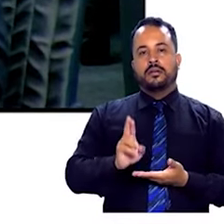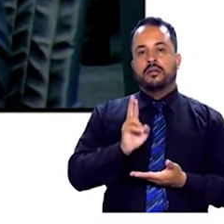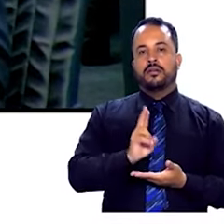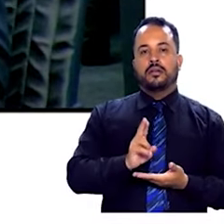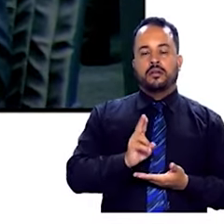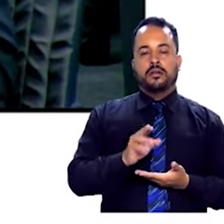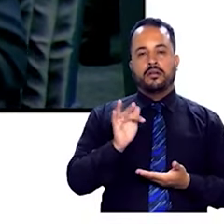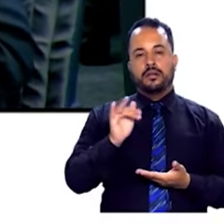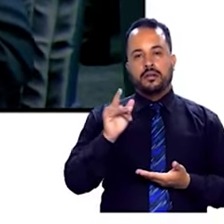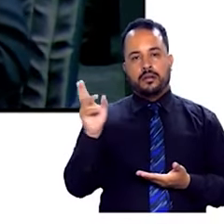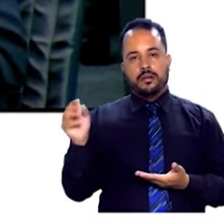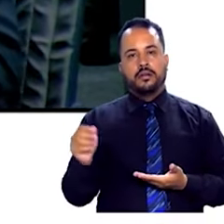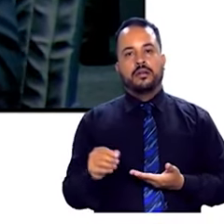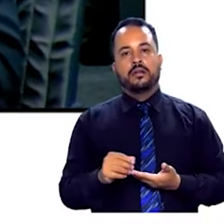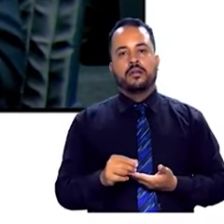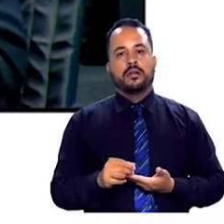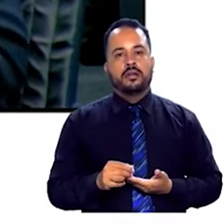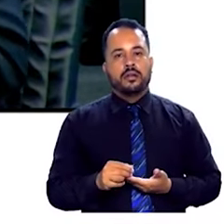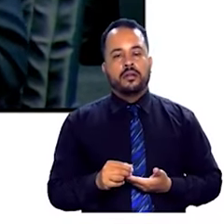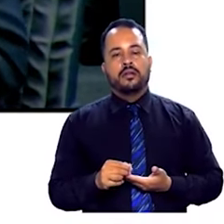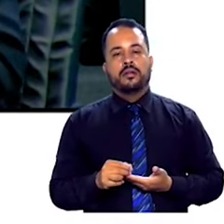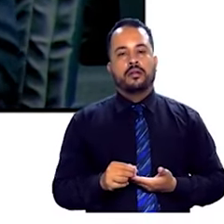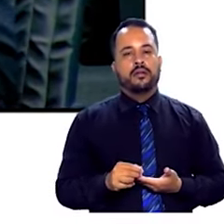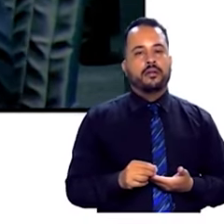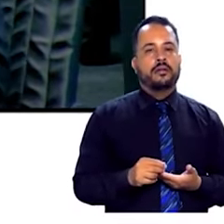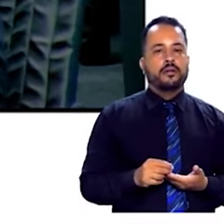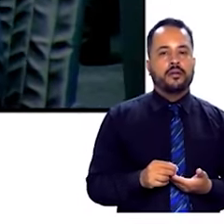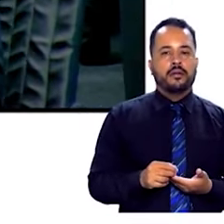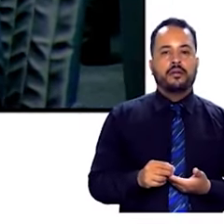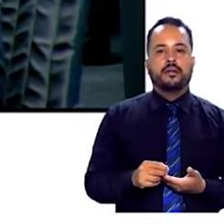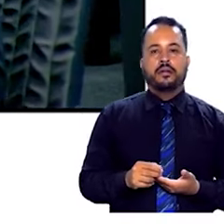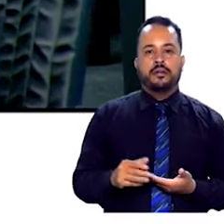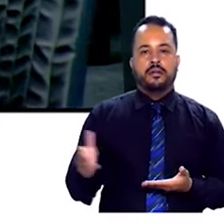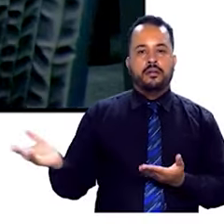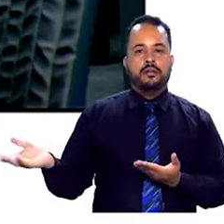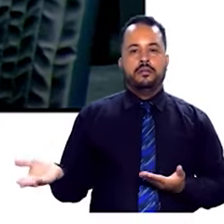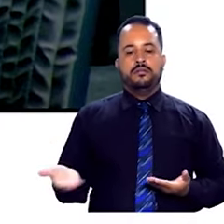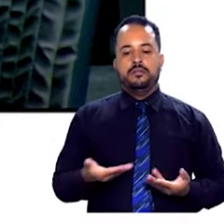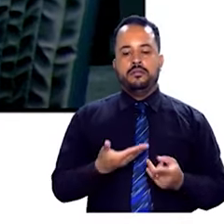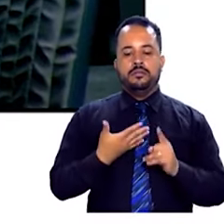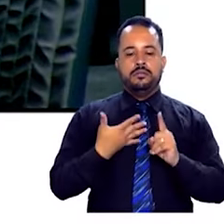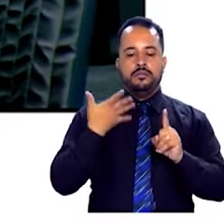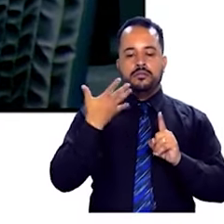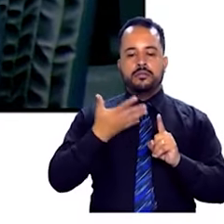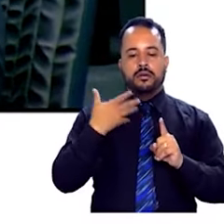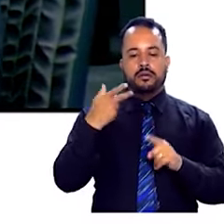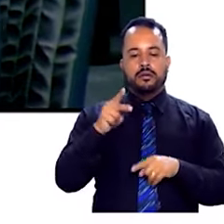do programa Alexander V humbold então por favor professor tem a palavra